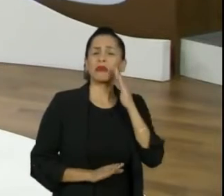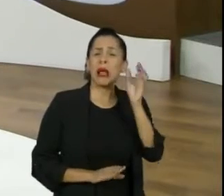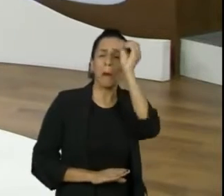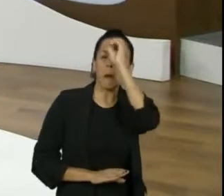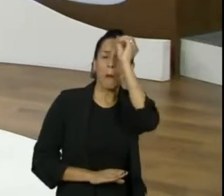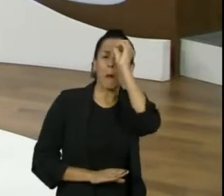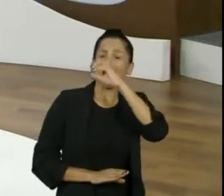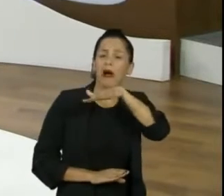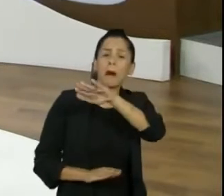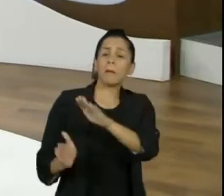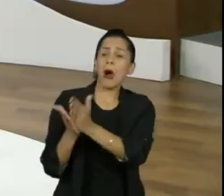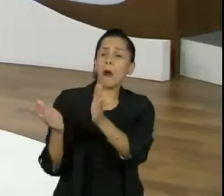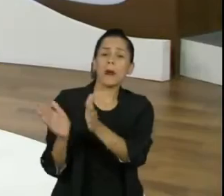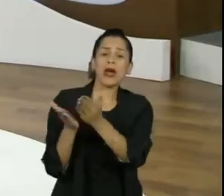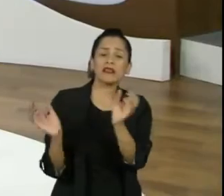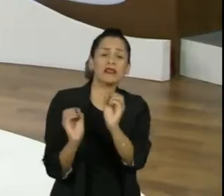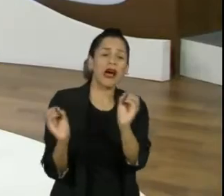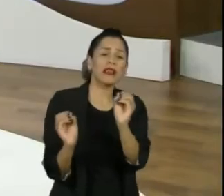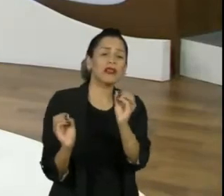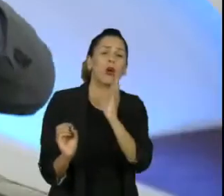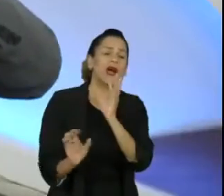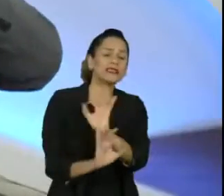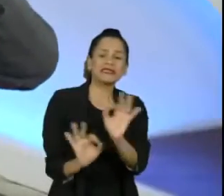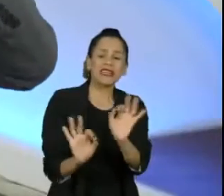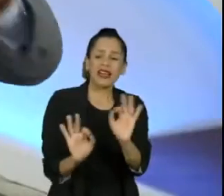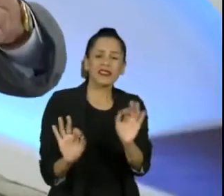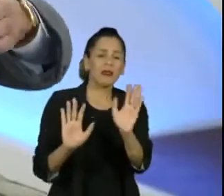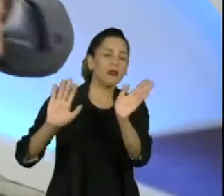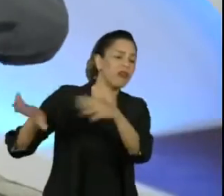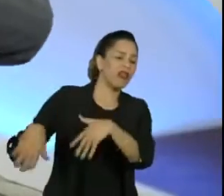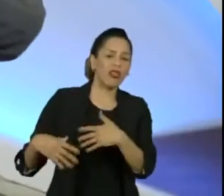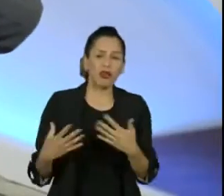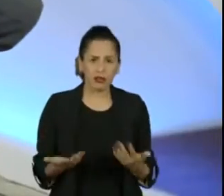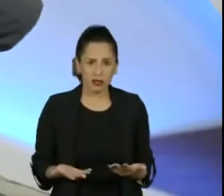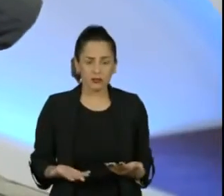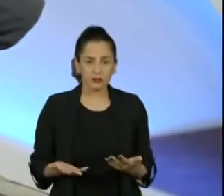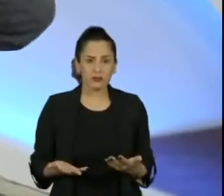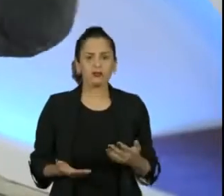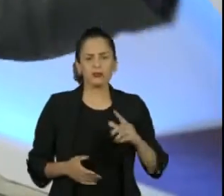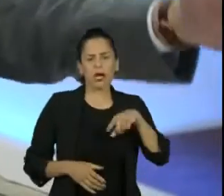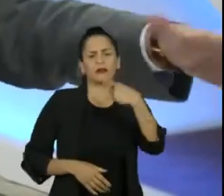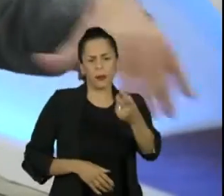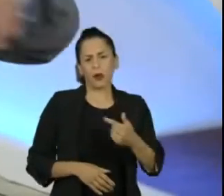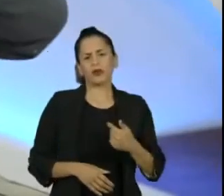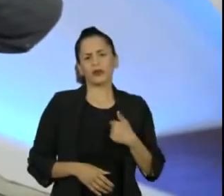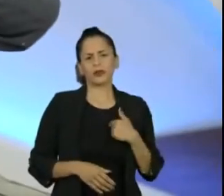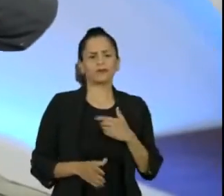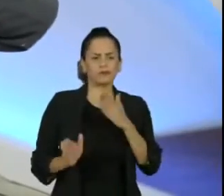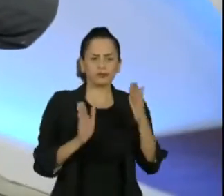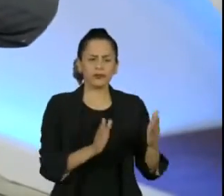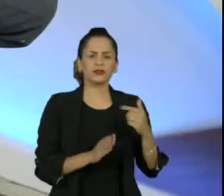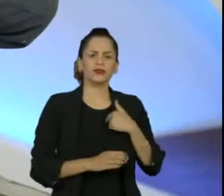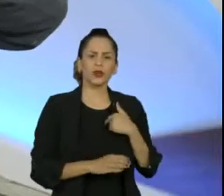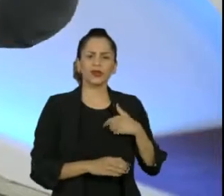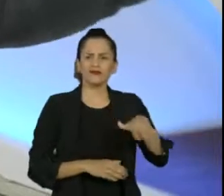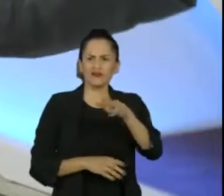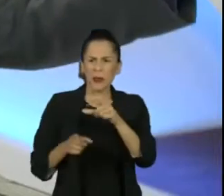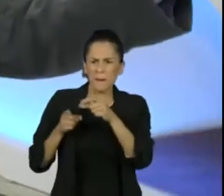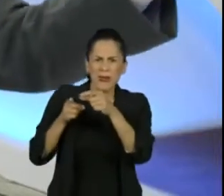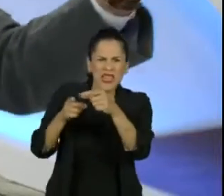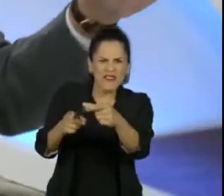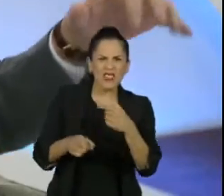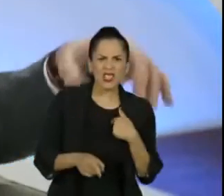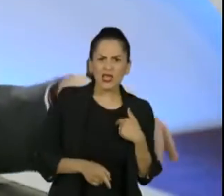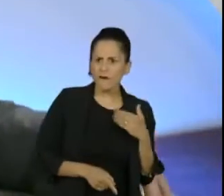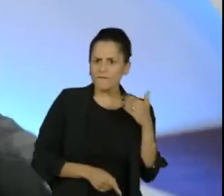que é. E quando eu rodei na minha eleição, que foi em outra época, que eu rodei, foi a periferia mesmo, eu entrei em cada buraco